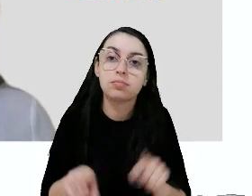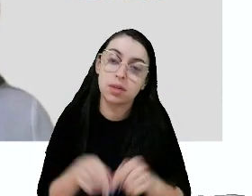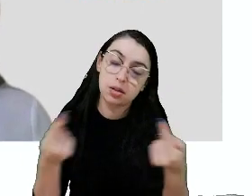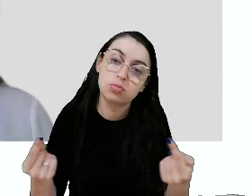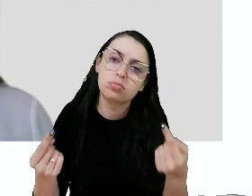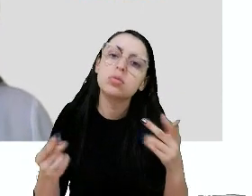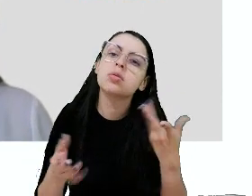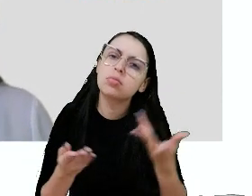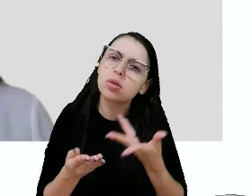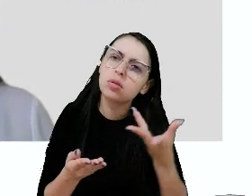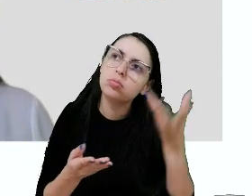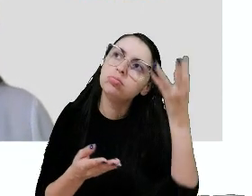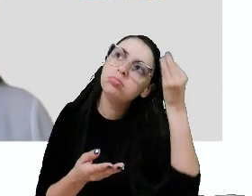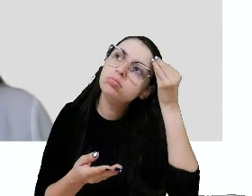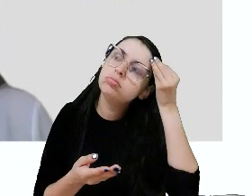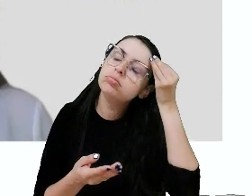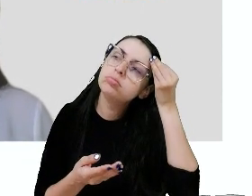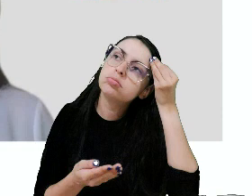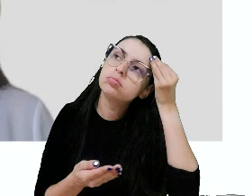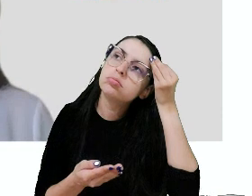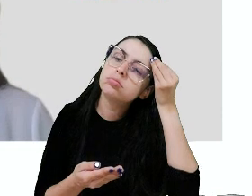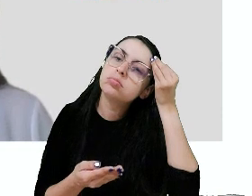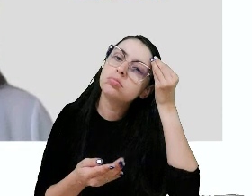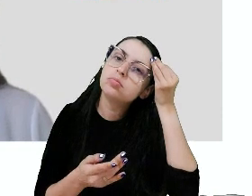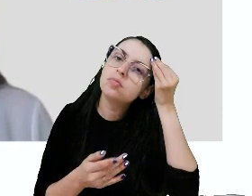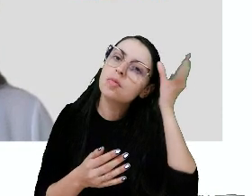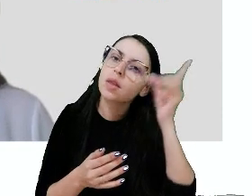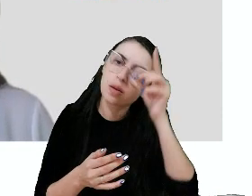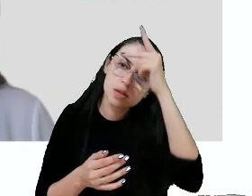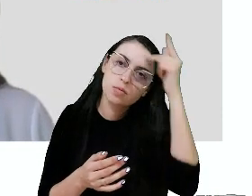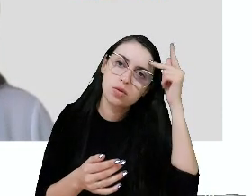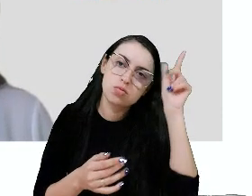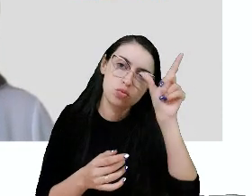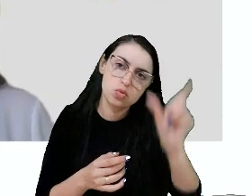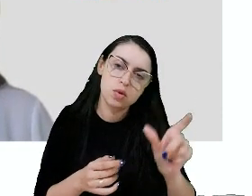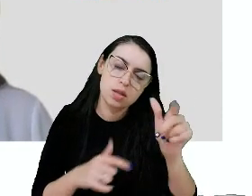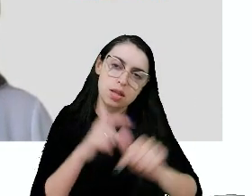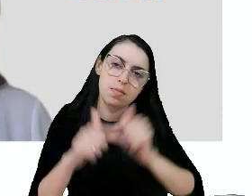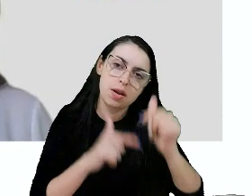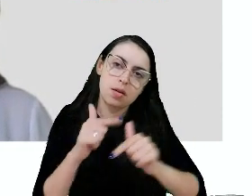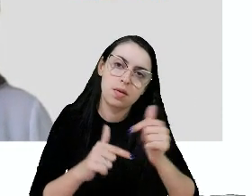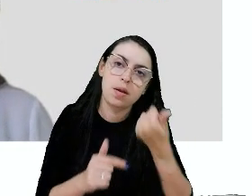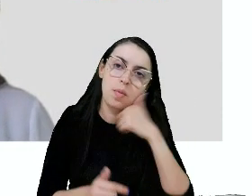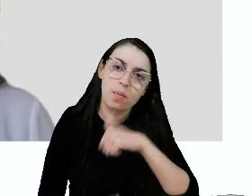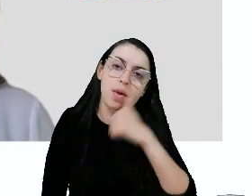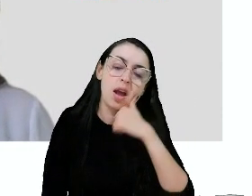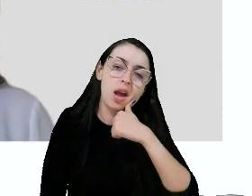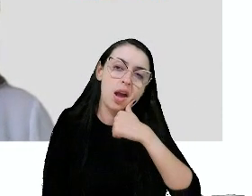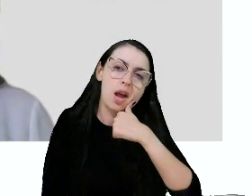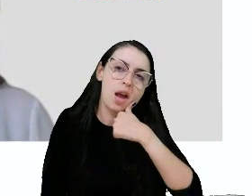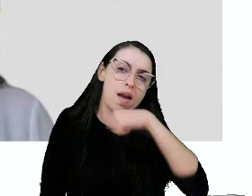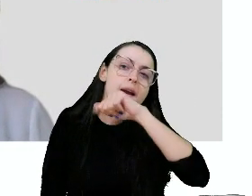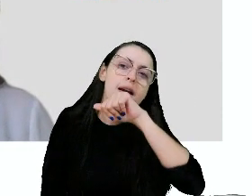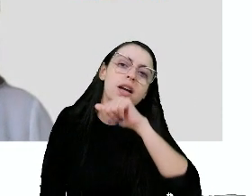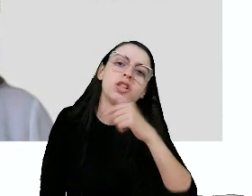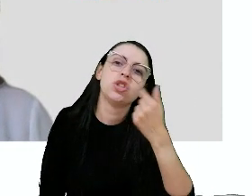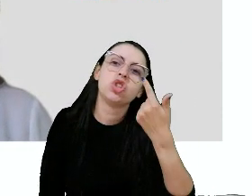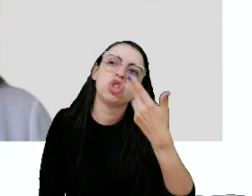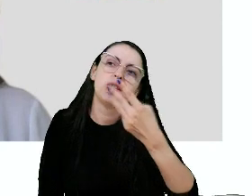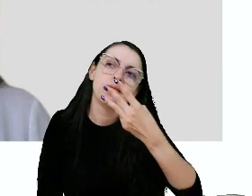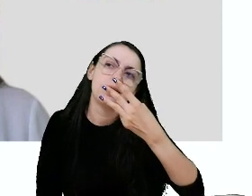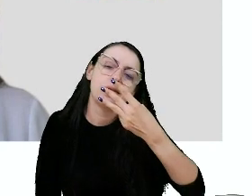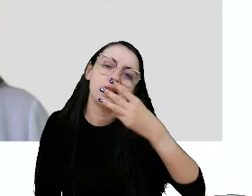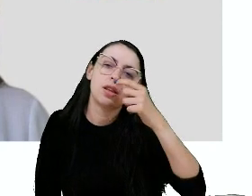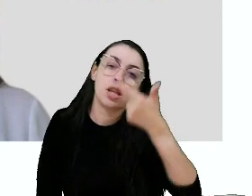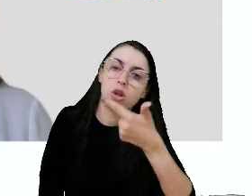que eu captei é que existiu, por parte dessa pessoa, uma mãe de 32 anos,